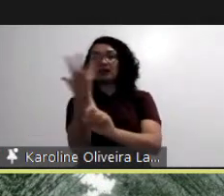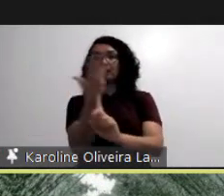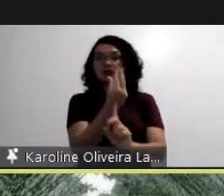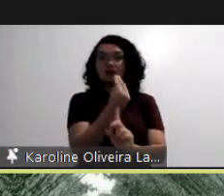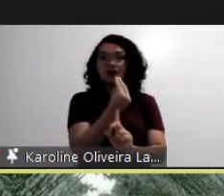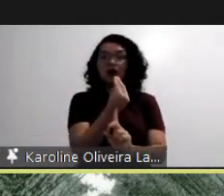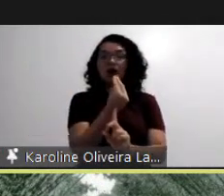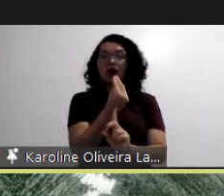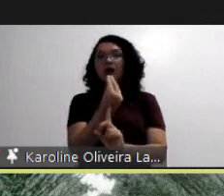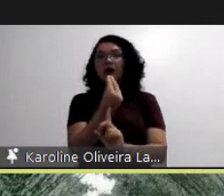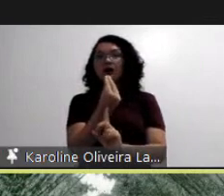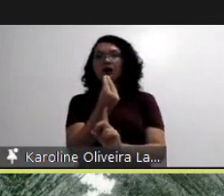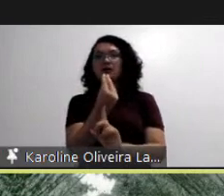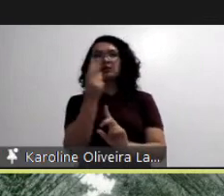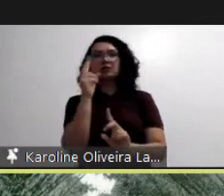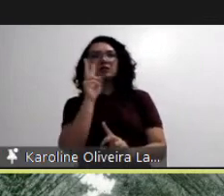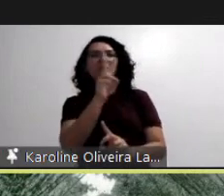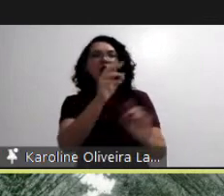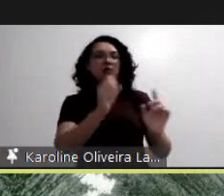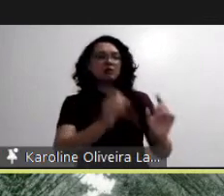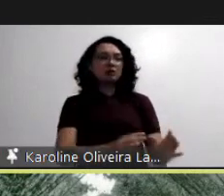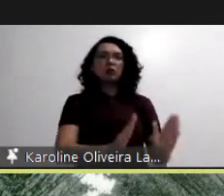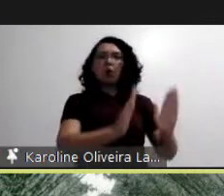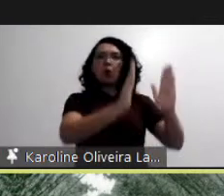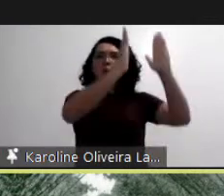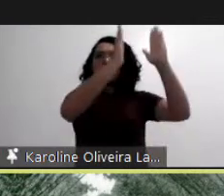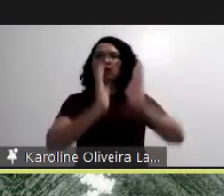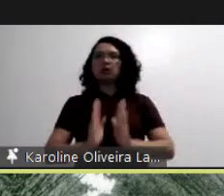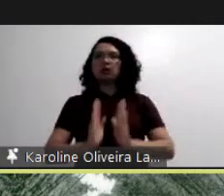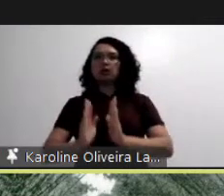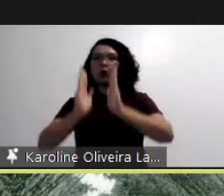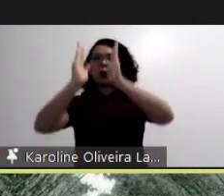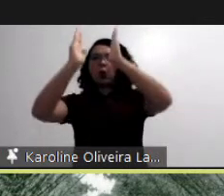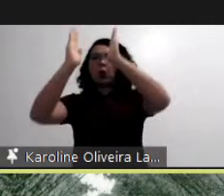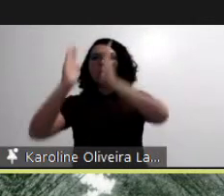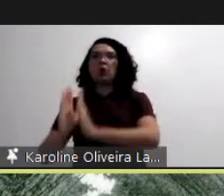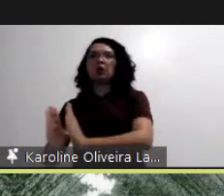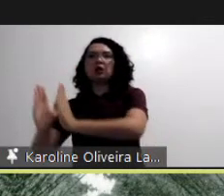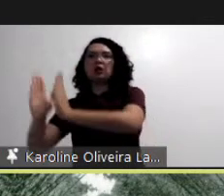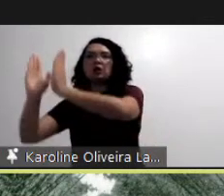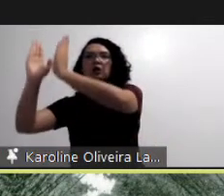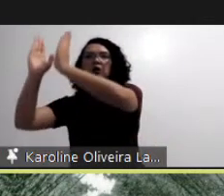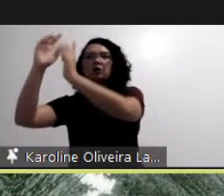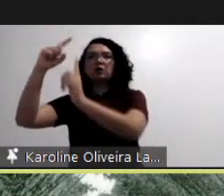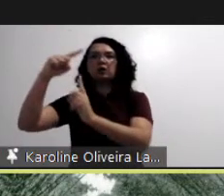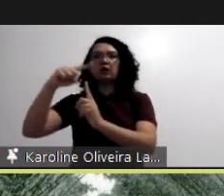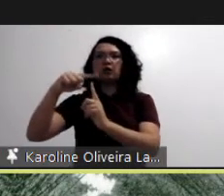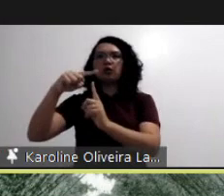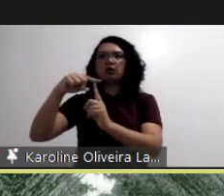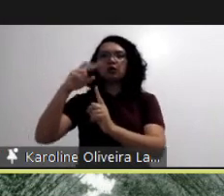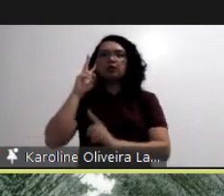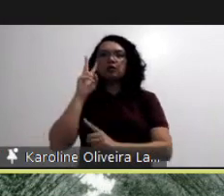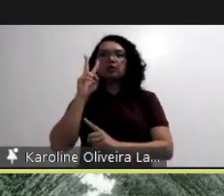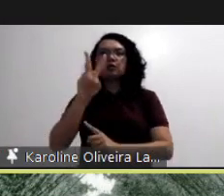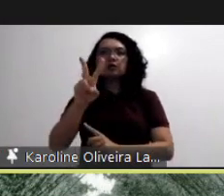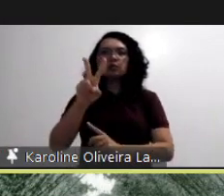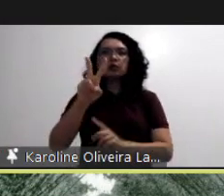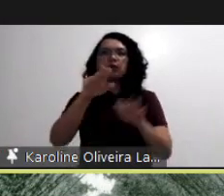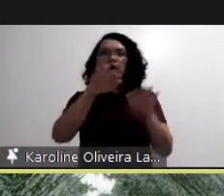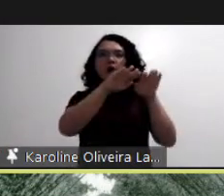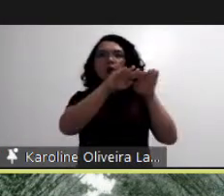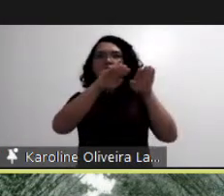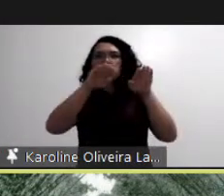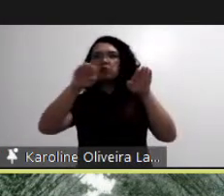tijolo vazado lá no fundo, criando um ponto de fuga, essa portaria, por que não estilosa,